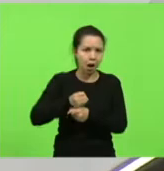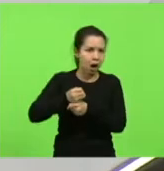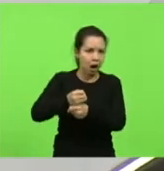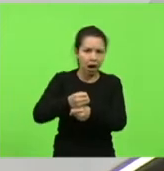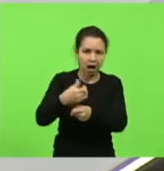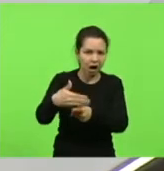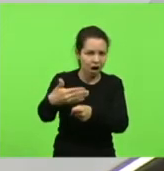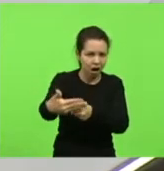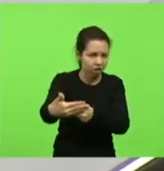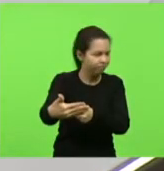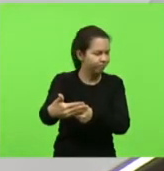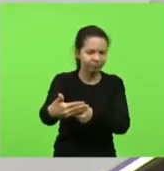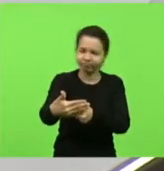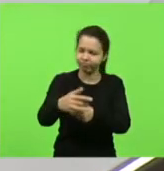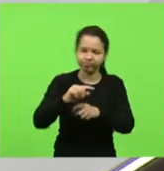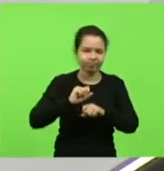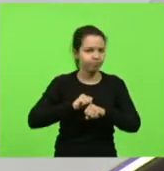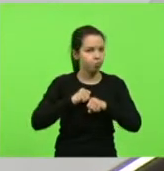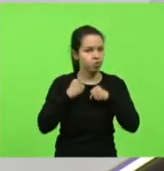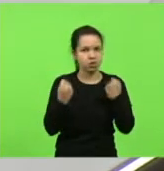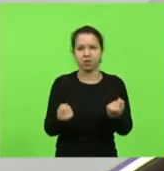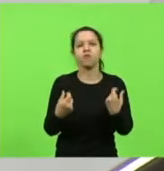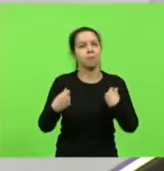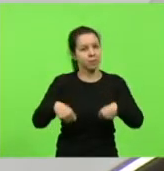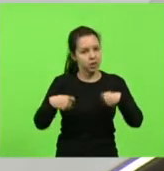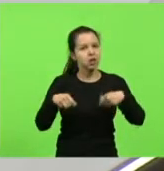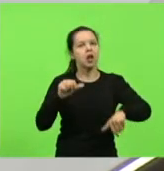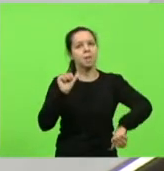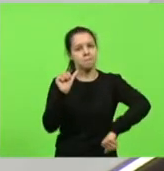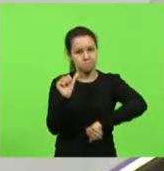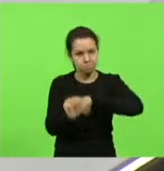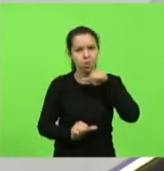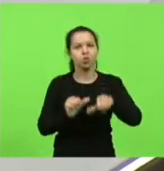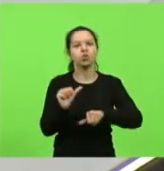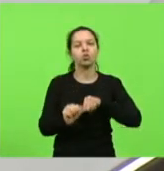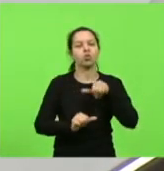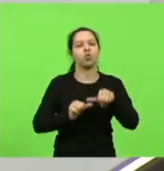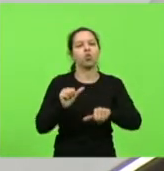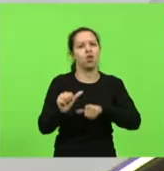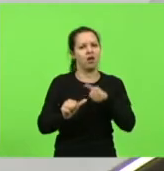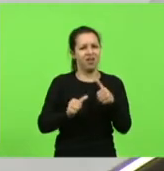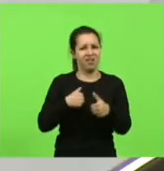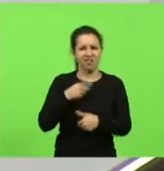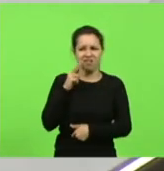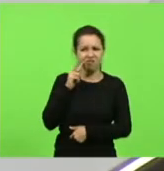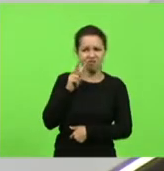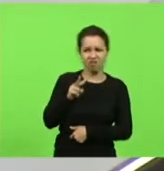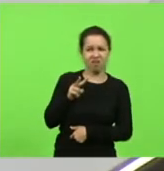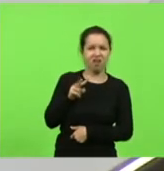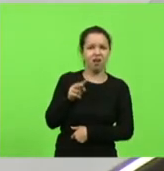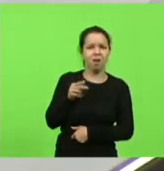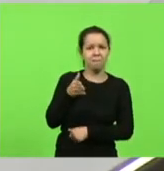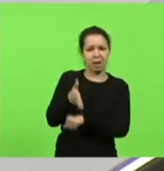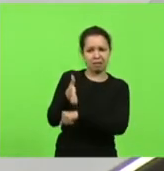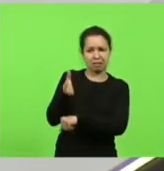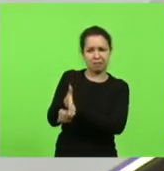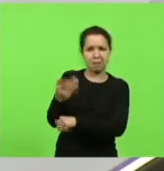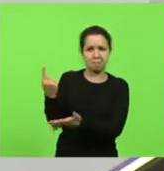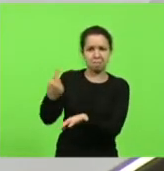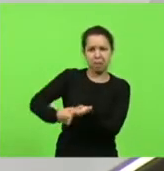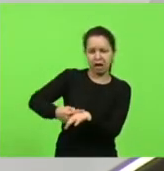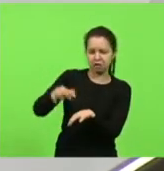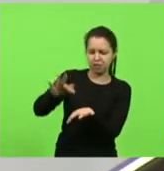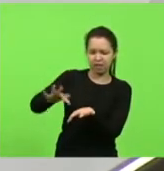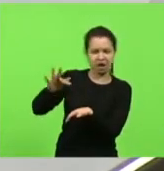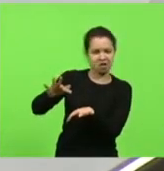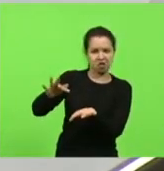dar. Alguma coisa vai ter que mudar aqui. Como eu falei, eu não vejo vantagem nenhuma em participar desse pacto federativo, não